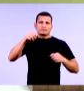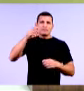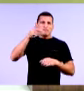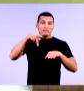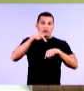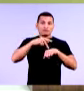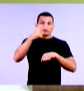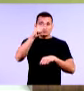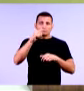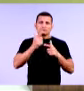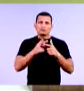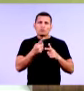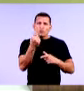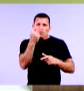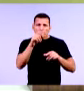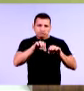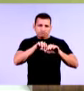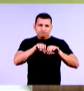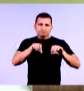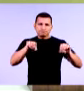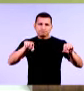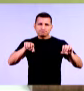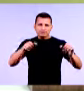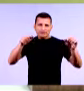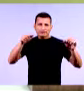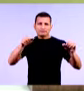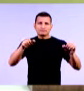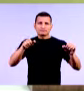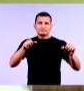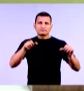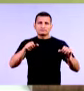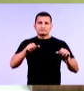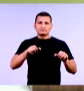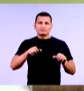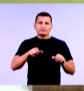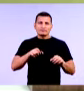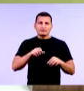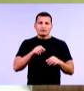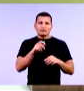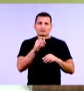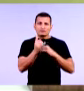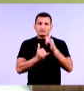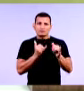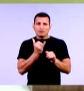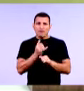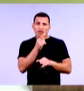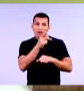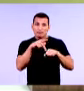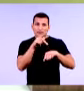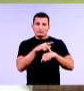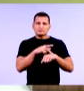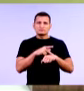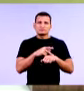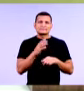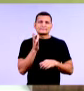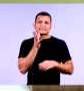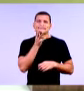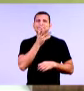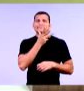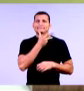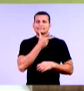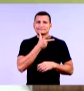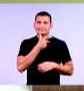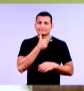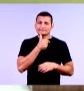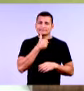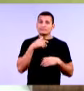de um rompimento de um cabo de fibra ótica submerso, a internet nesse país ficou lenta por um bom tempo, né? Então, o que nós temos